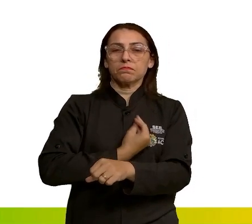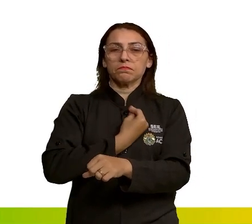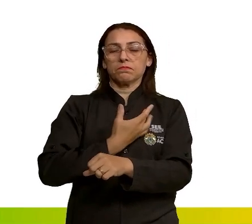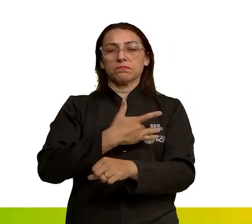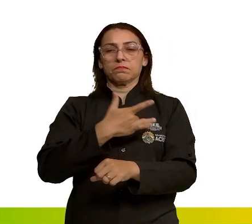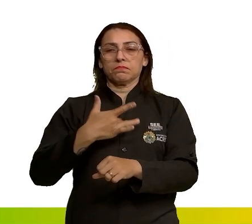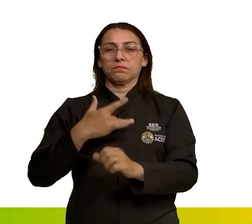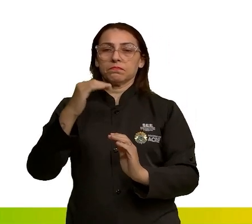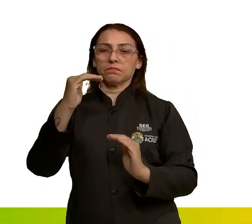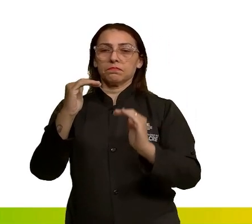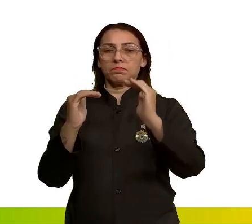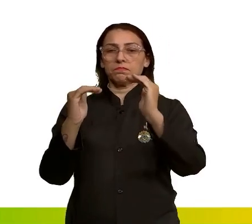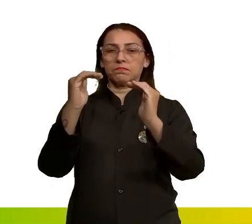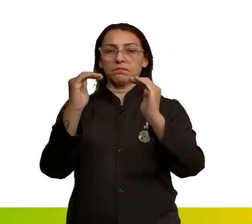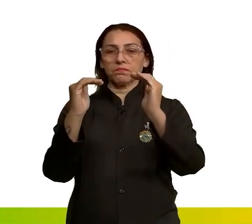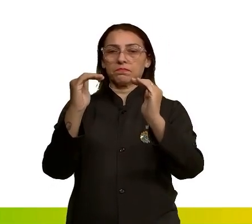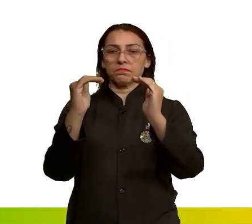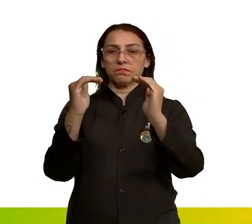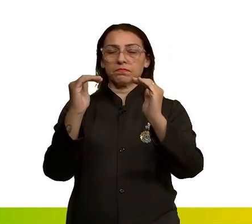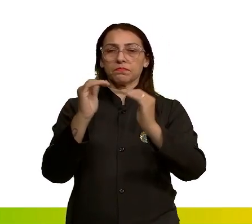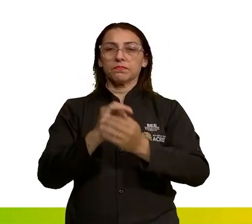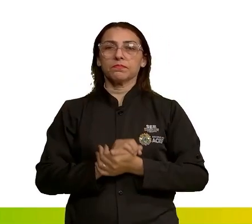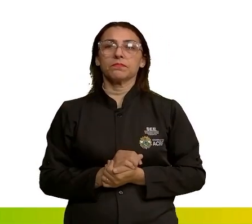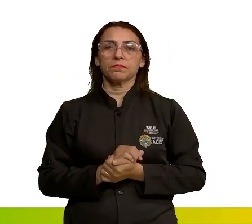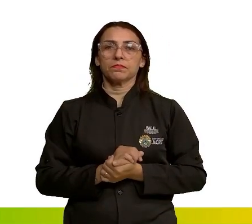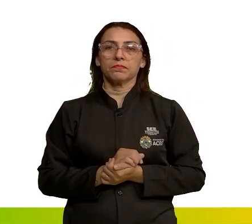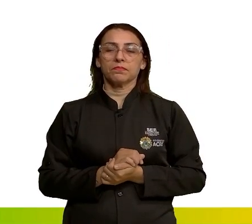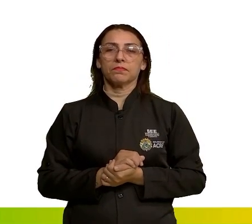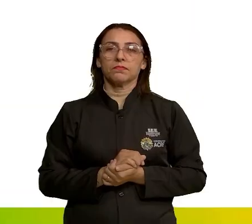vida saudável e equilibrado.